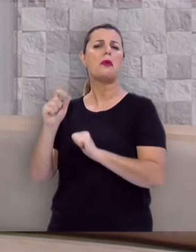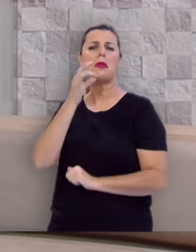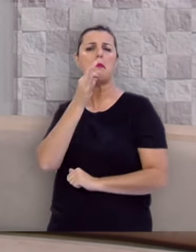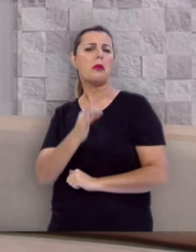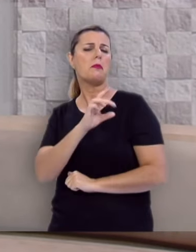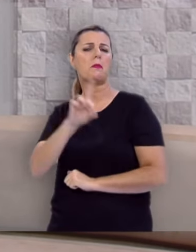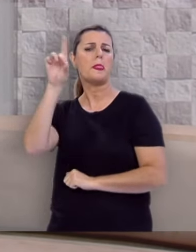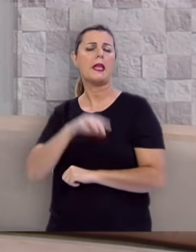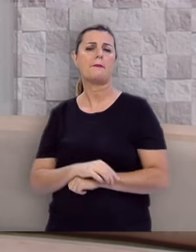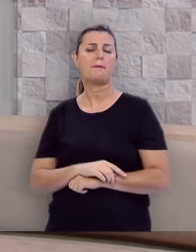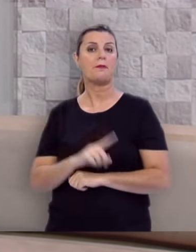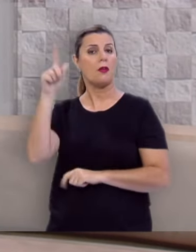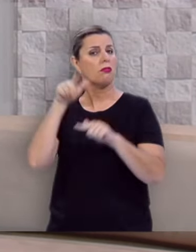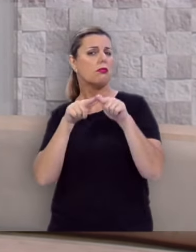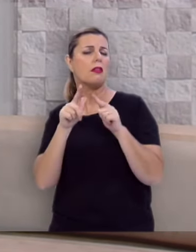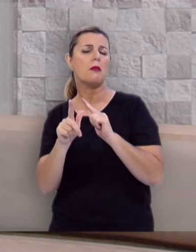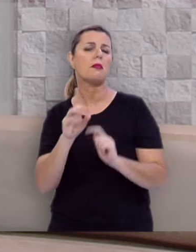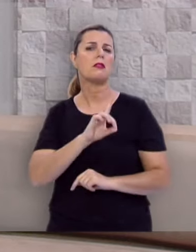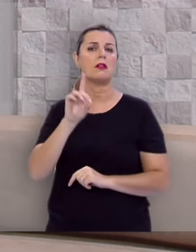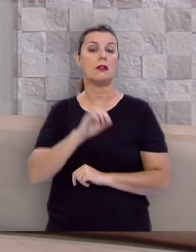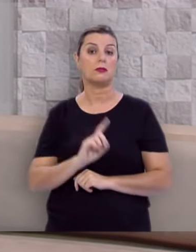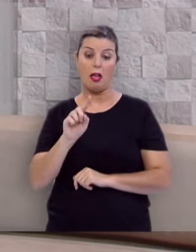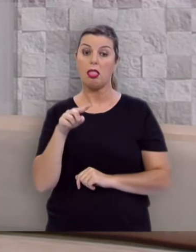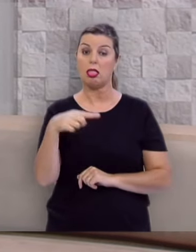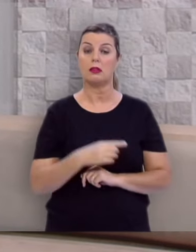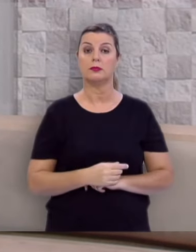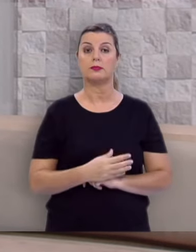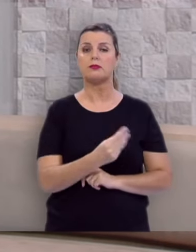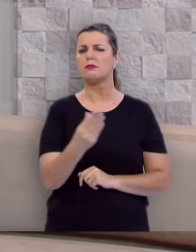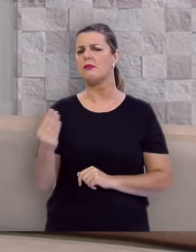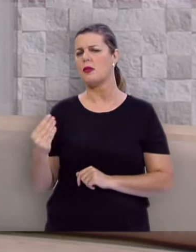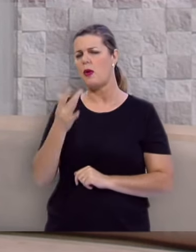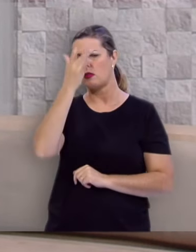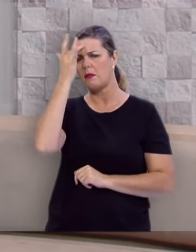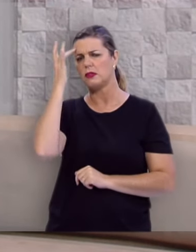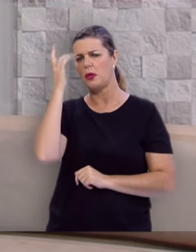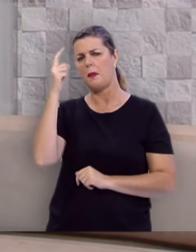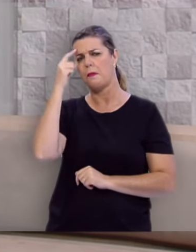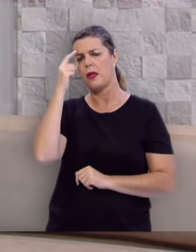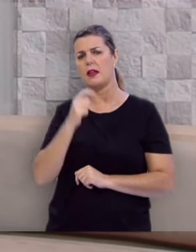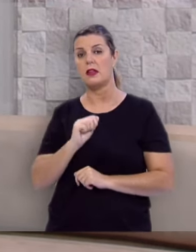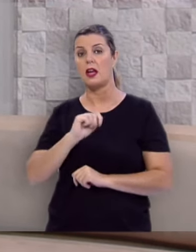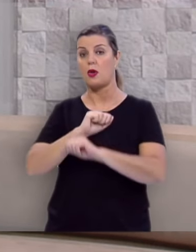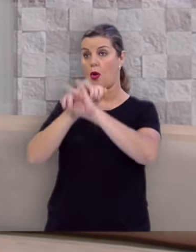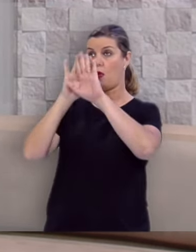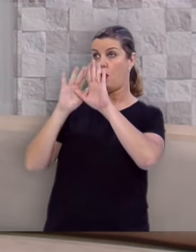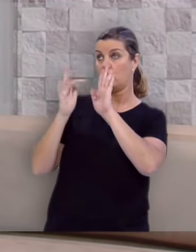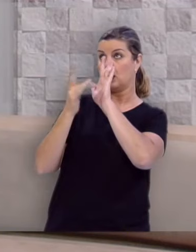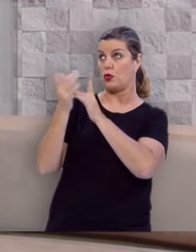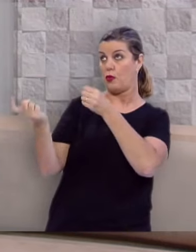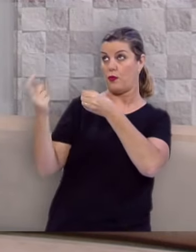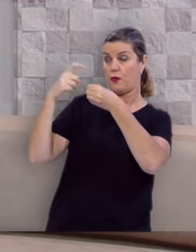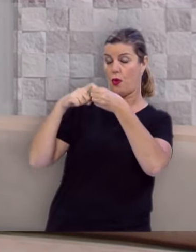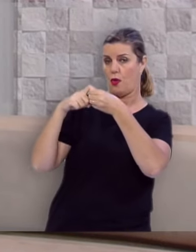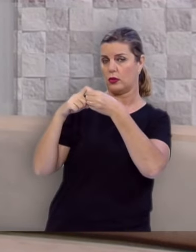esse propósito de Deus, esta ação de Deus. Então, muito embora a glorificação se dará quando Jesus